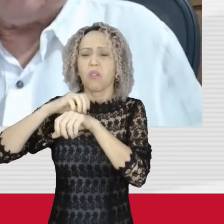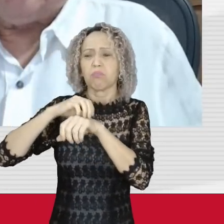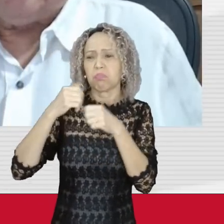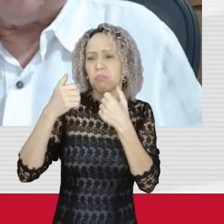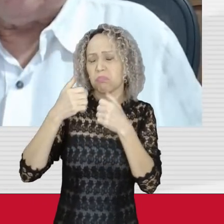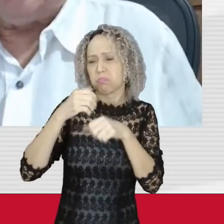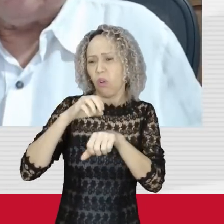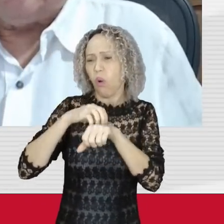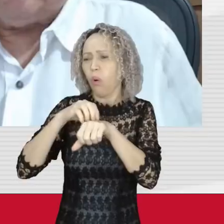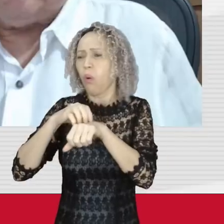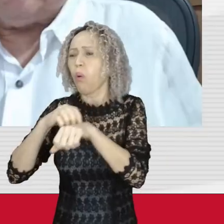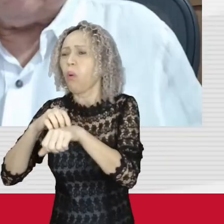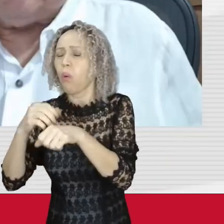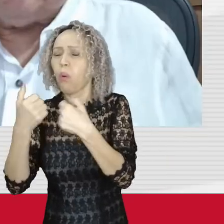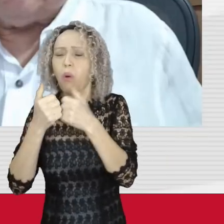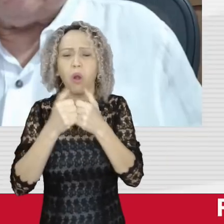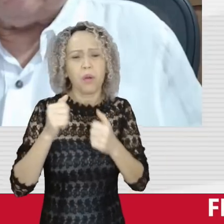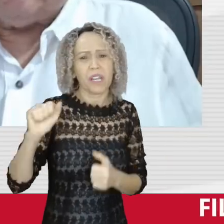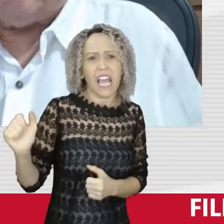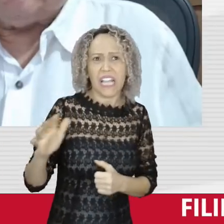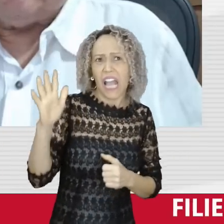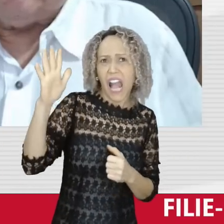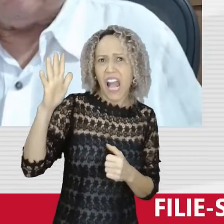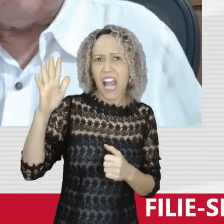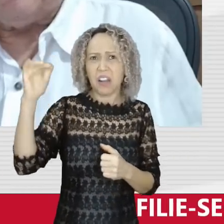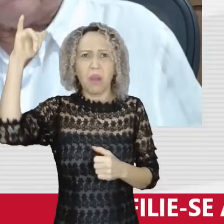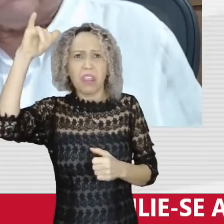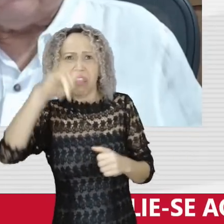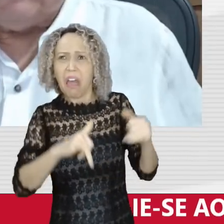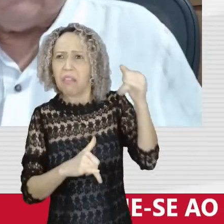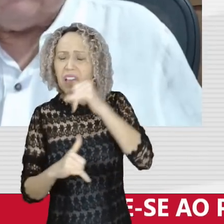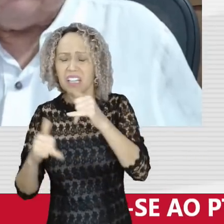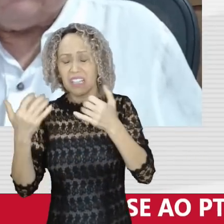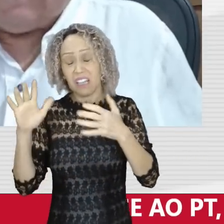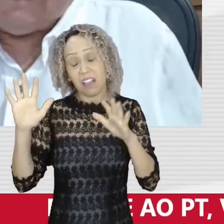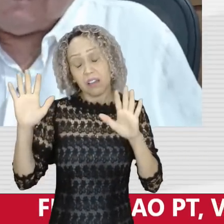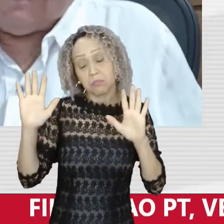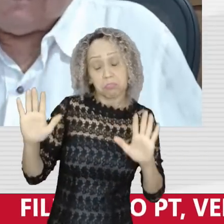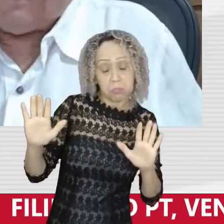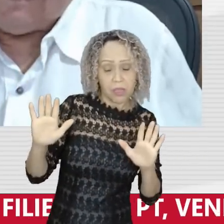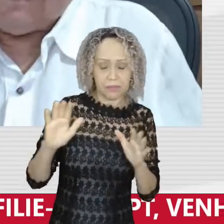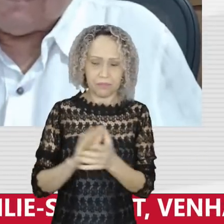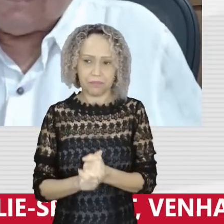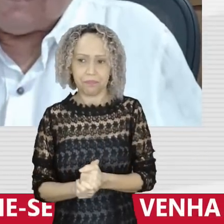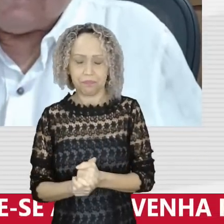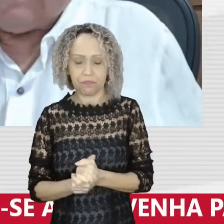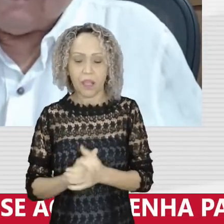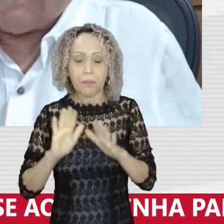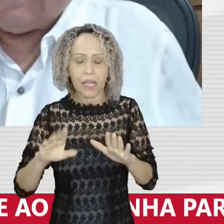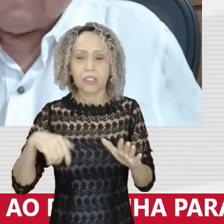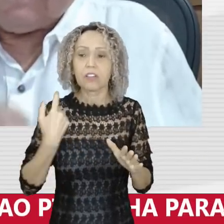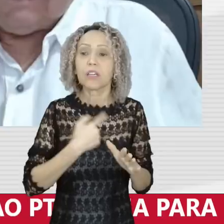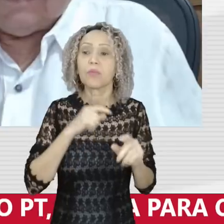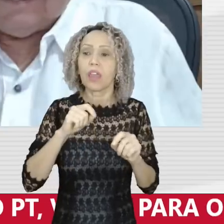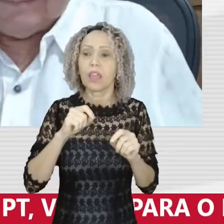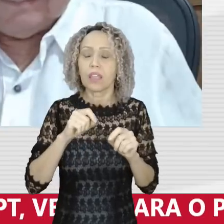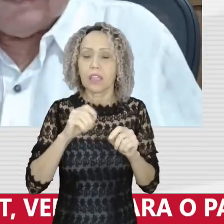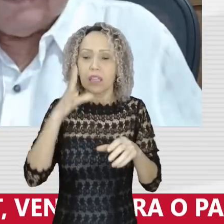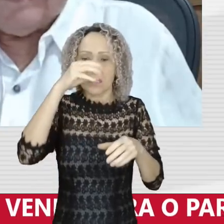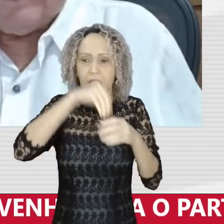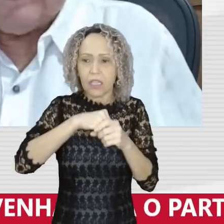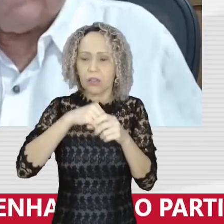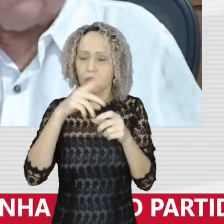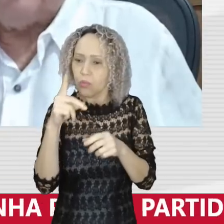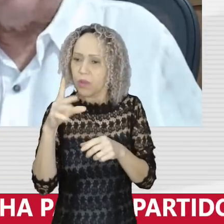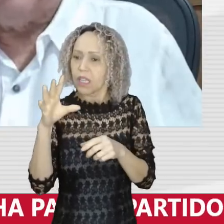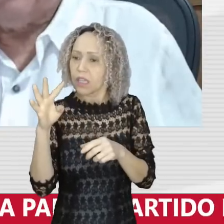nós inclusive estamos com uma campanha de arrecadação de doação para o PT dentro daqueles critérios da